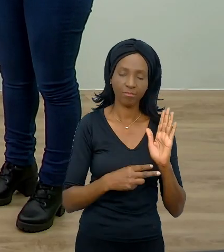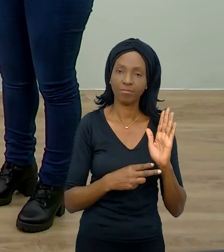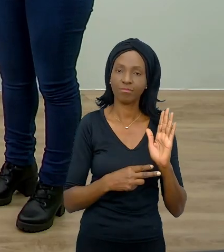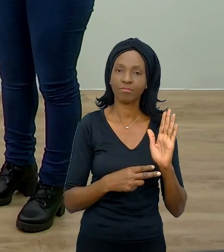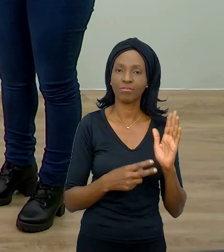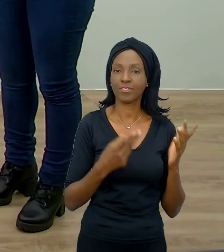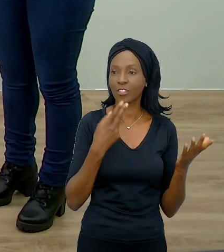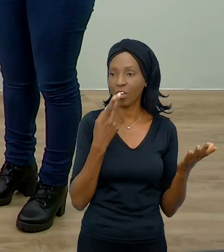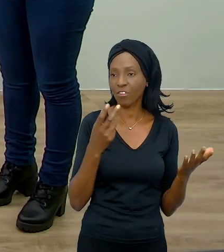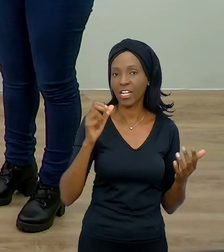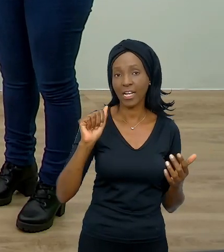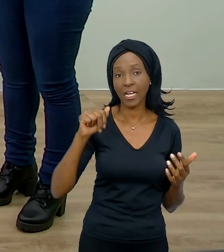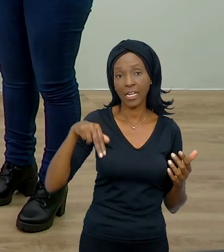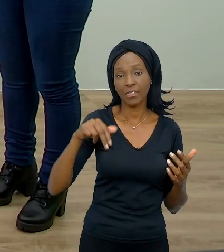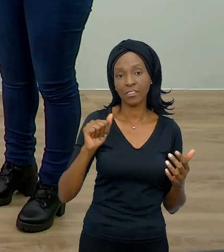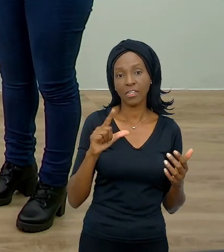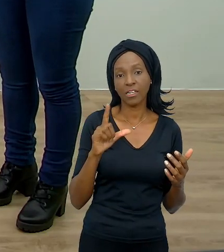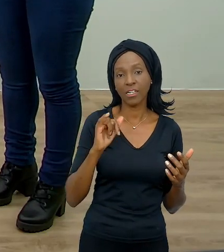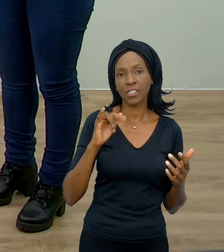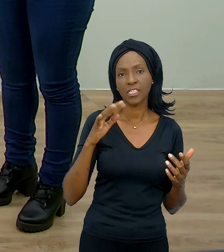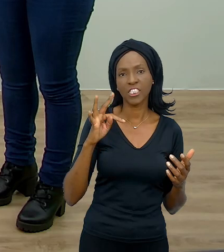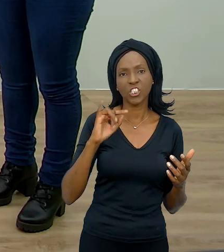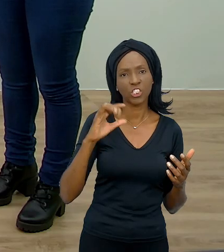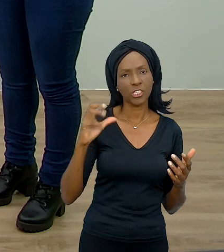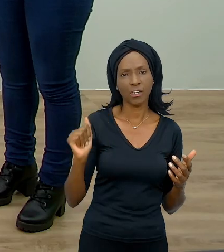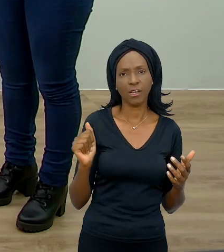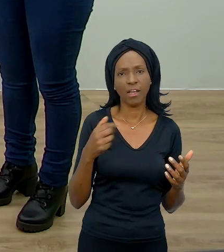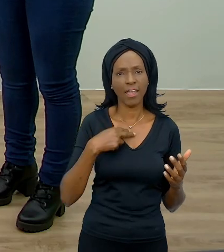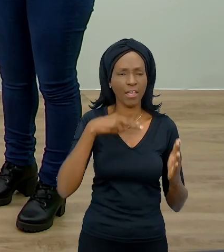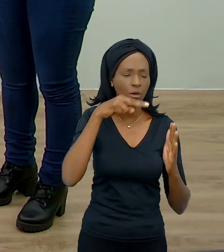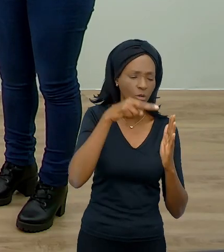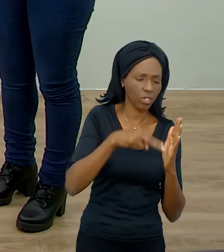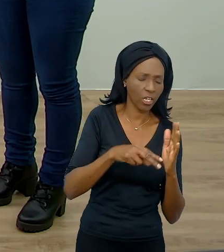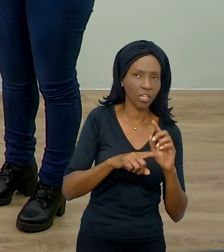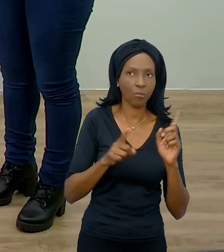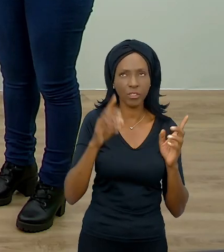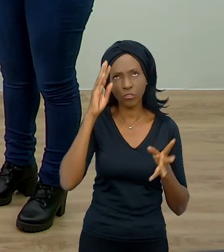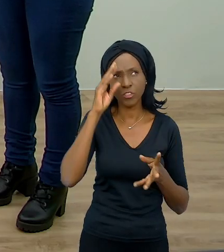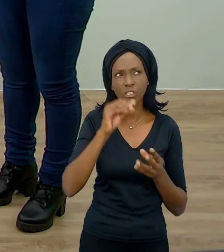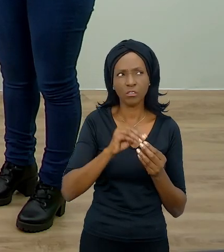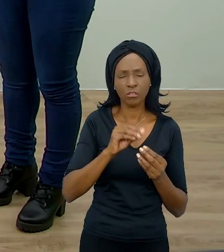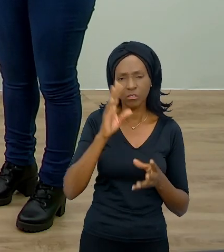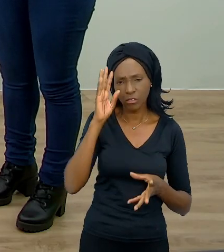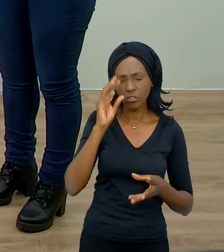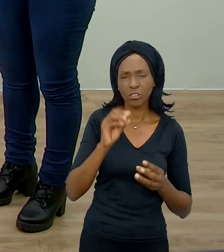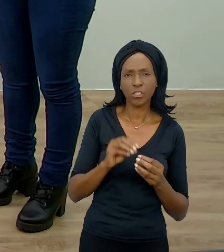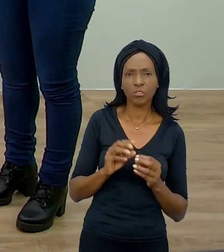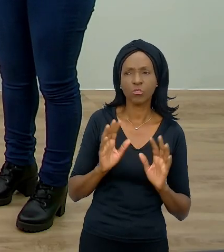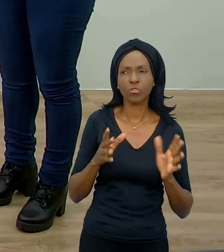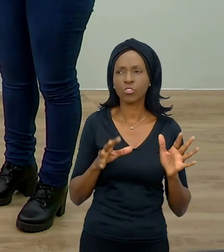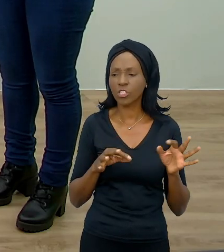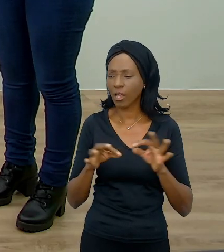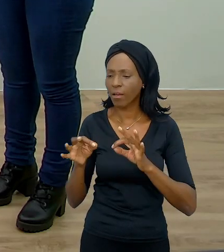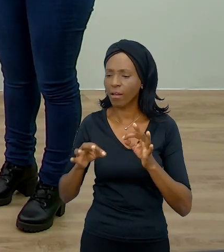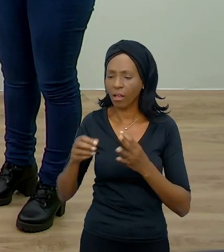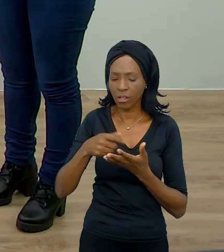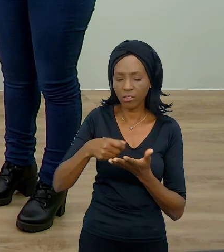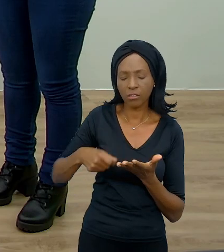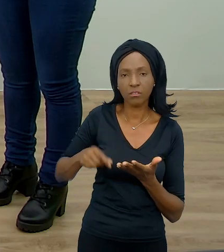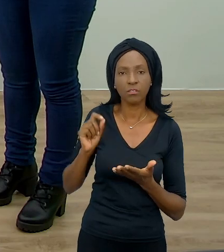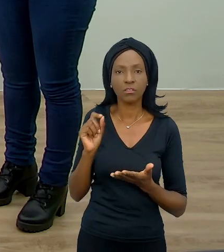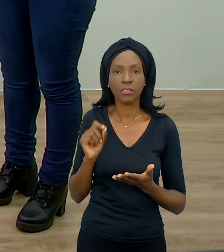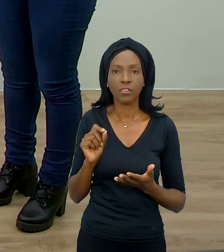analítica. Eu já vou lendo, mas eu já vou pressupondo a construção daquilo que está escrito. Como que aquele